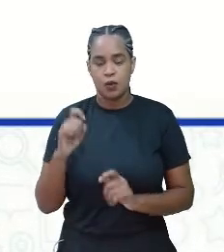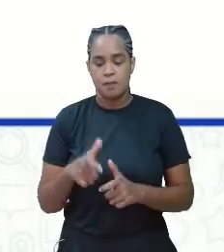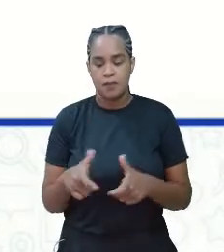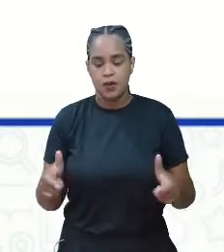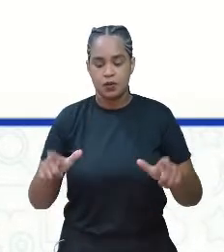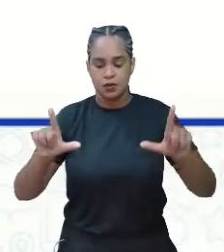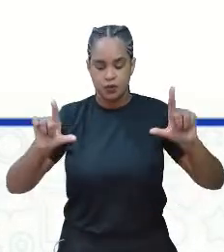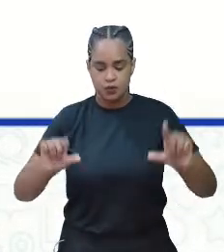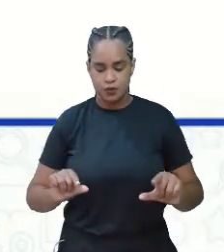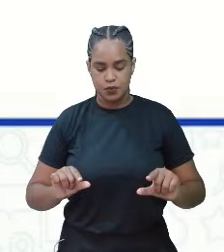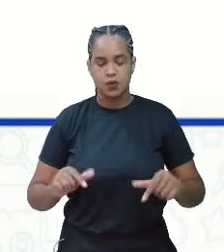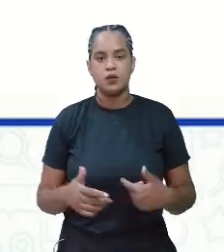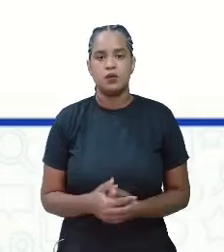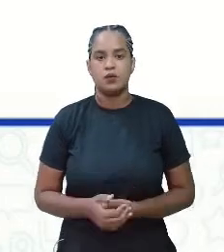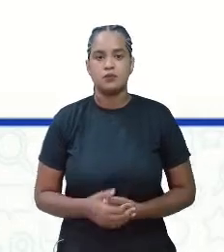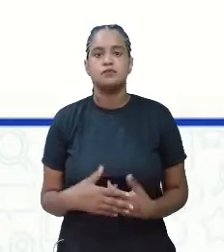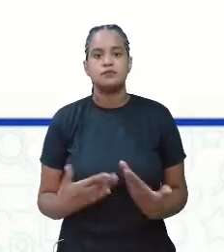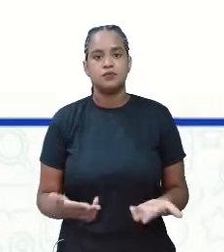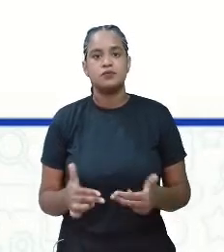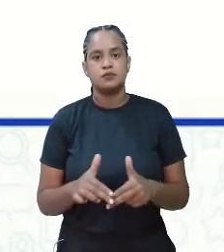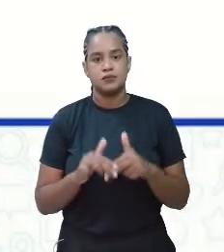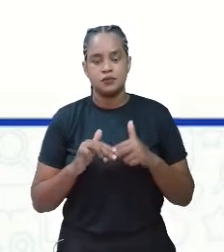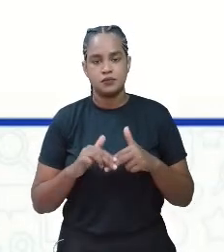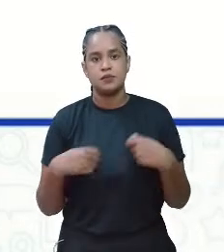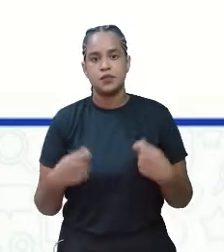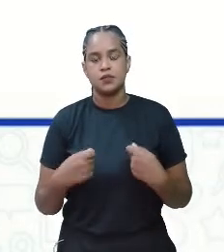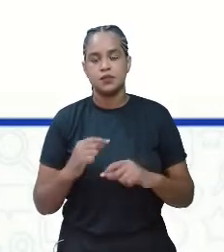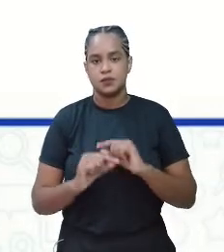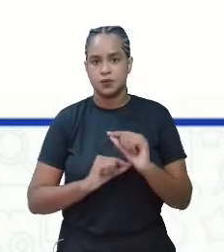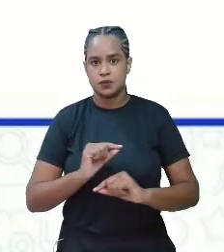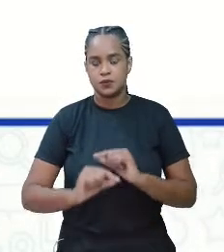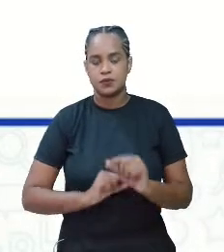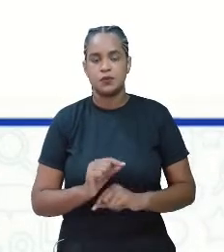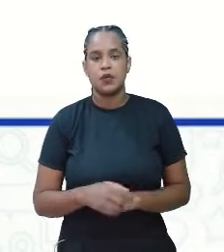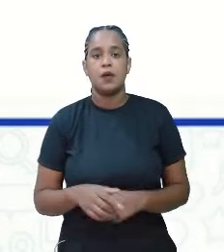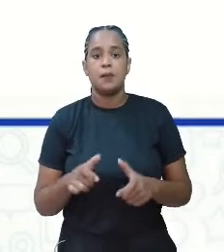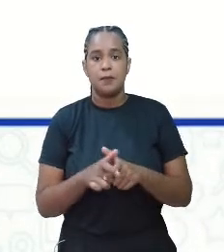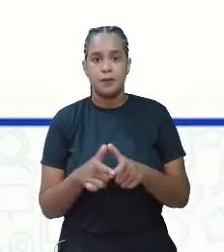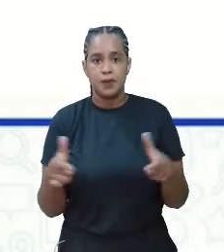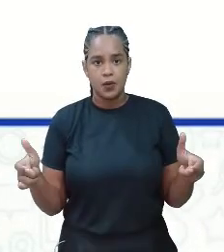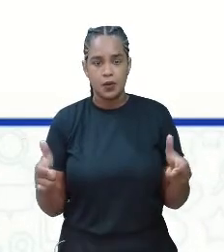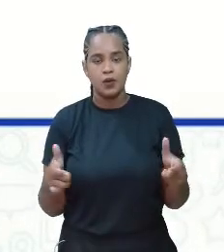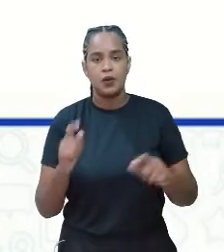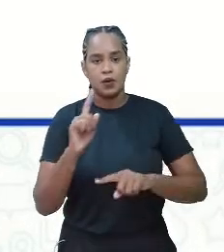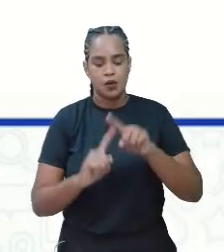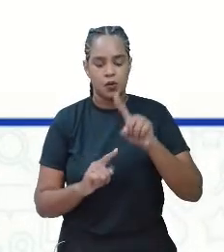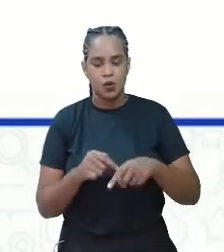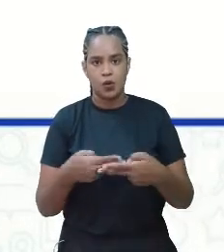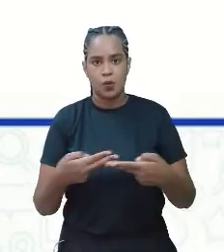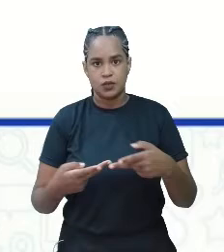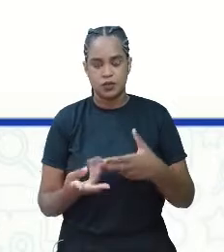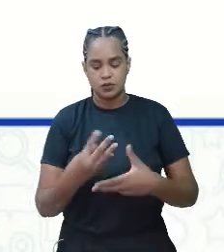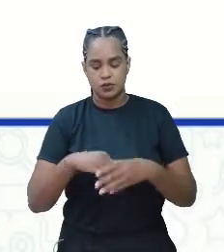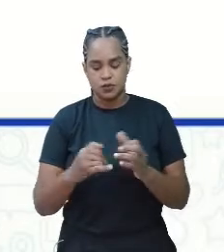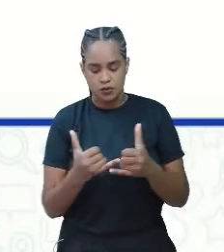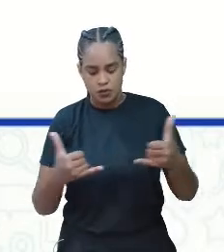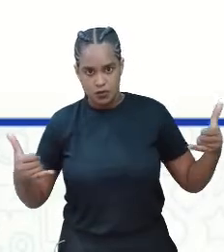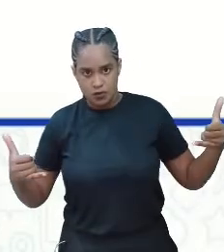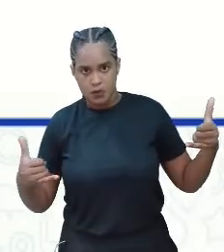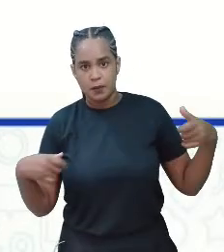baixo. Então, ele precisa, a maioria dos instrumentos de corda, precisa ter